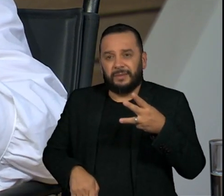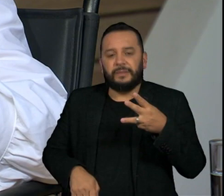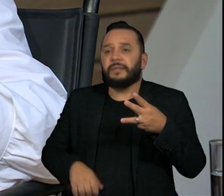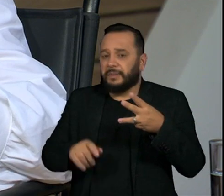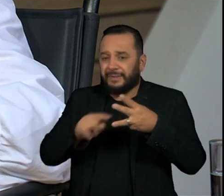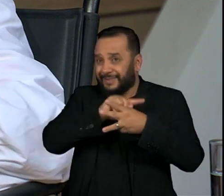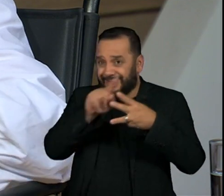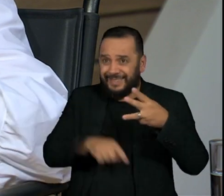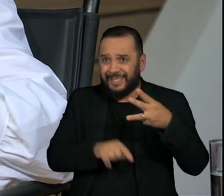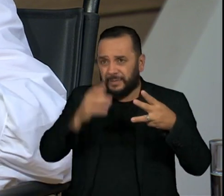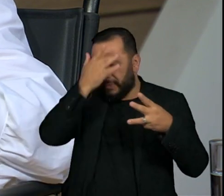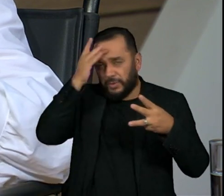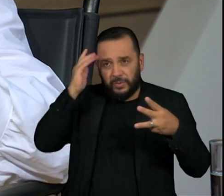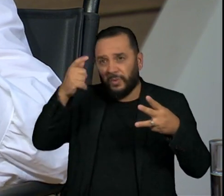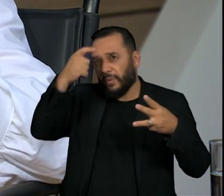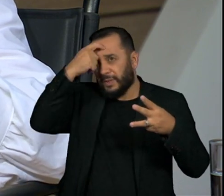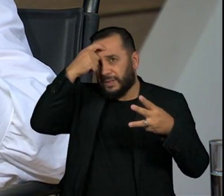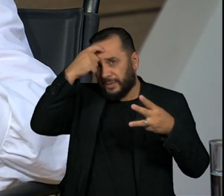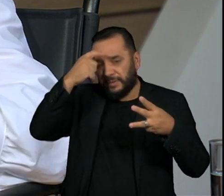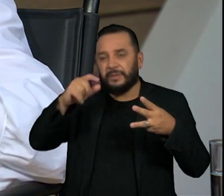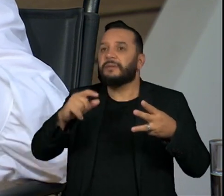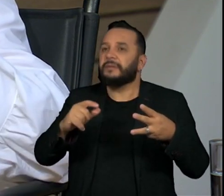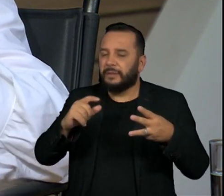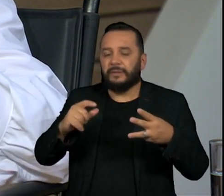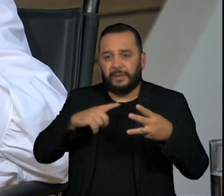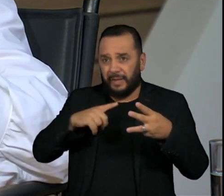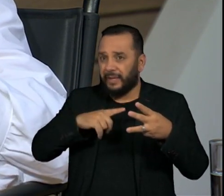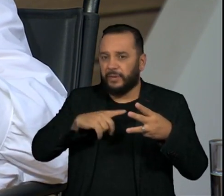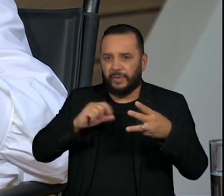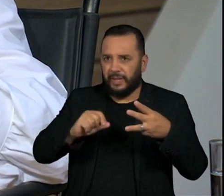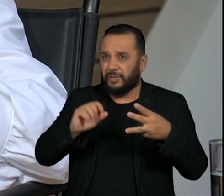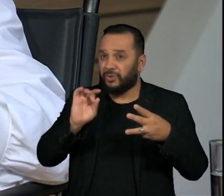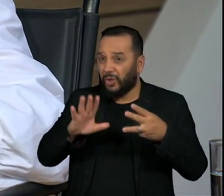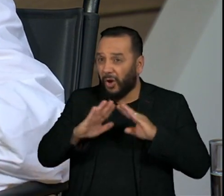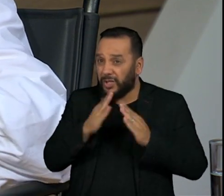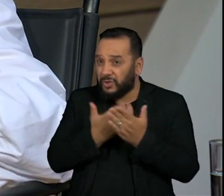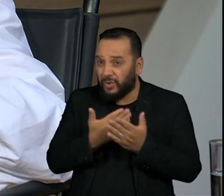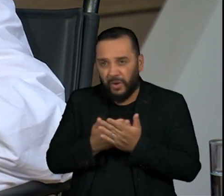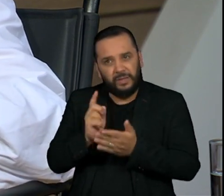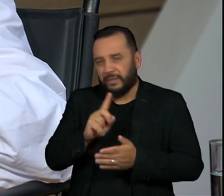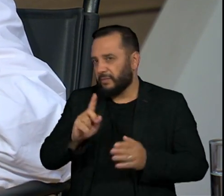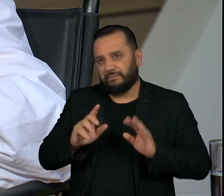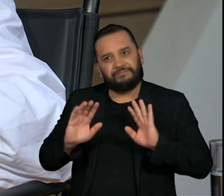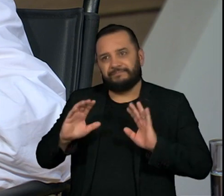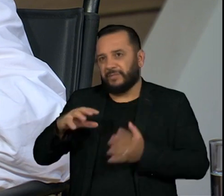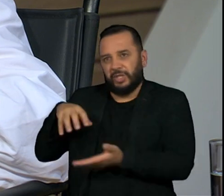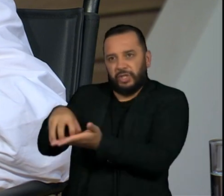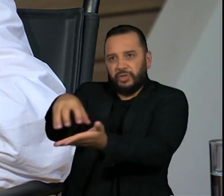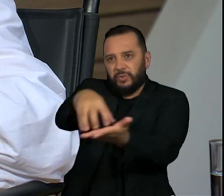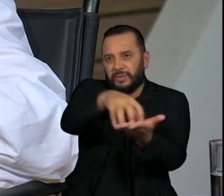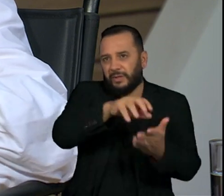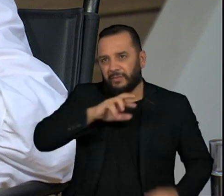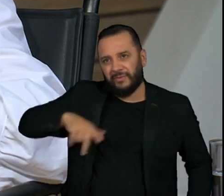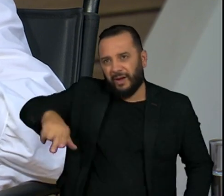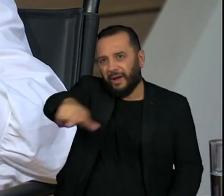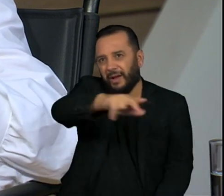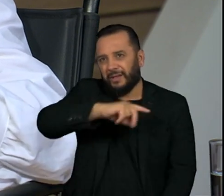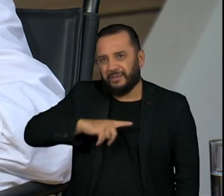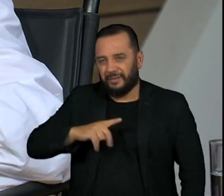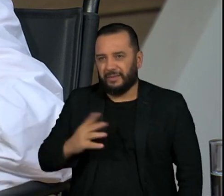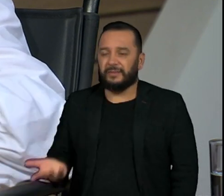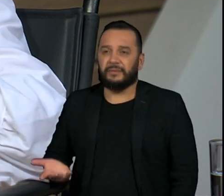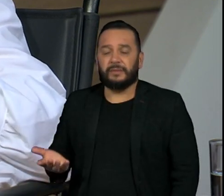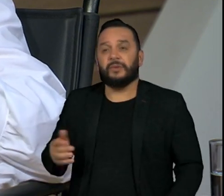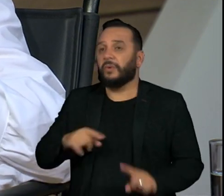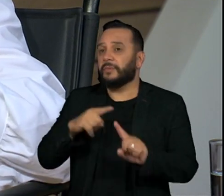se conscientizar que são muitas as instituições. Então, a escola não age sozinha, não o objetivo da